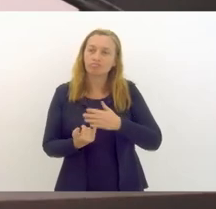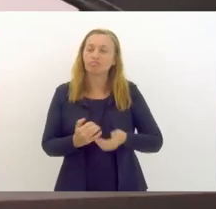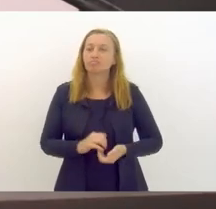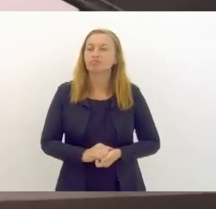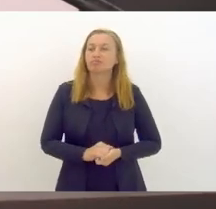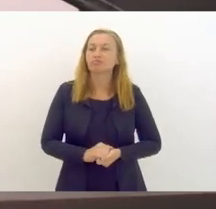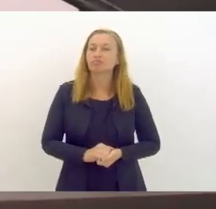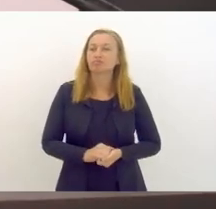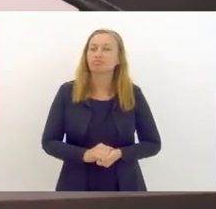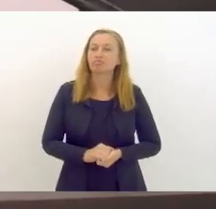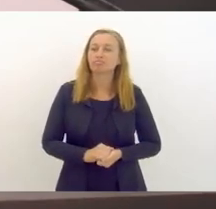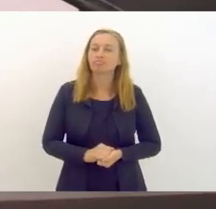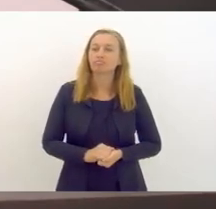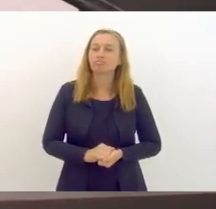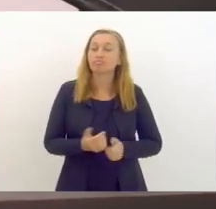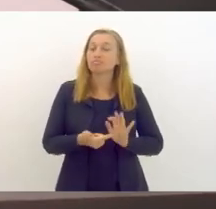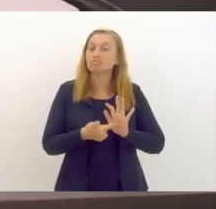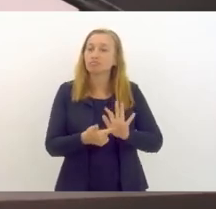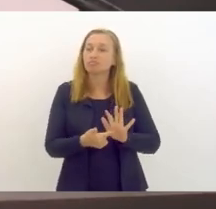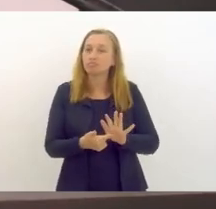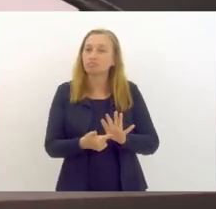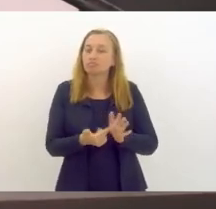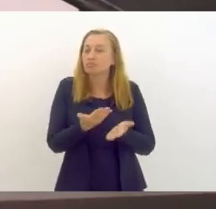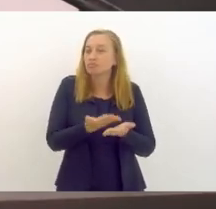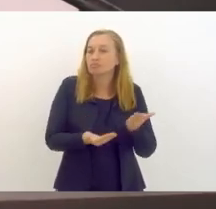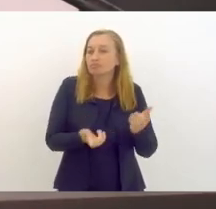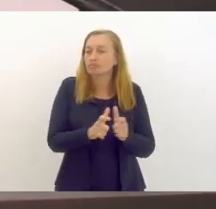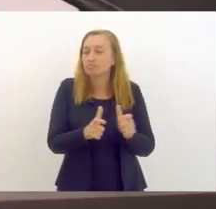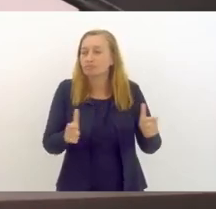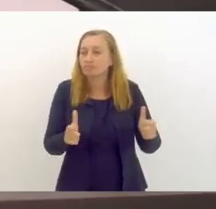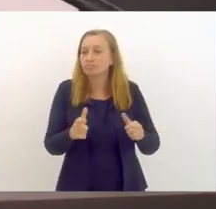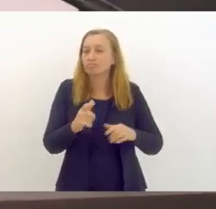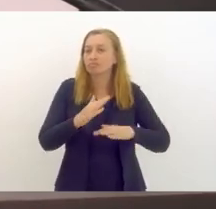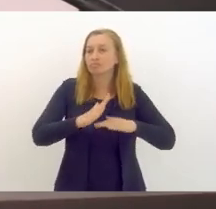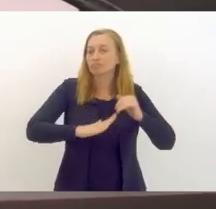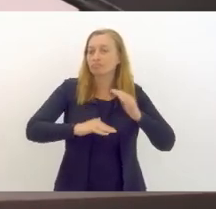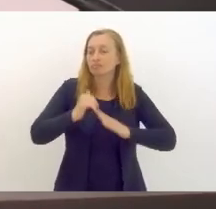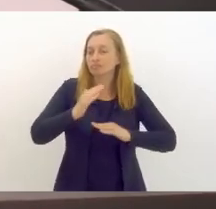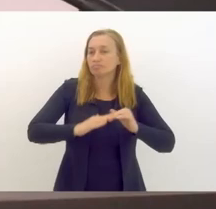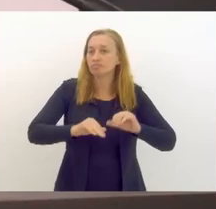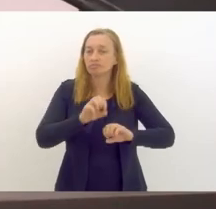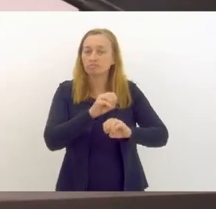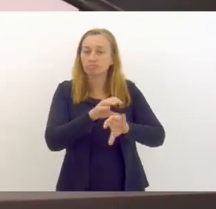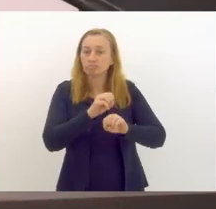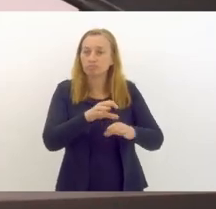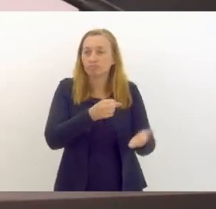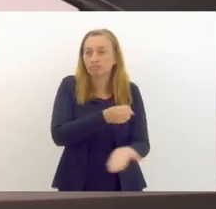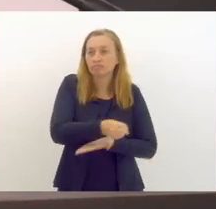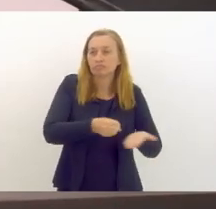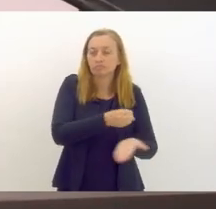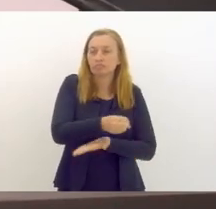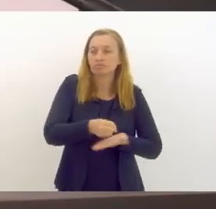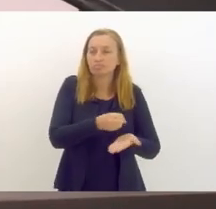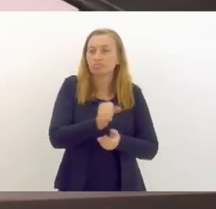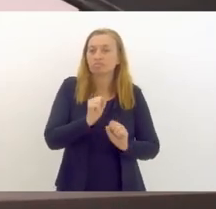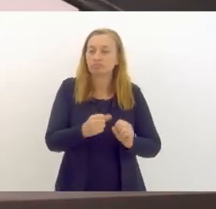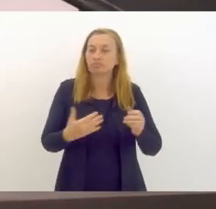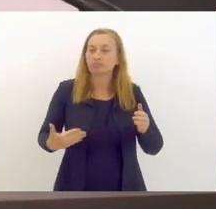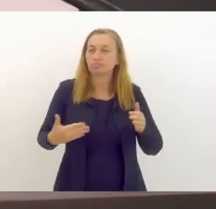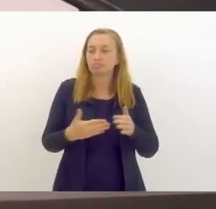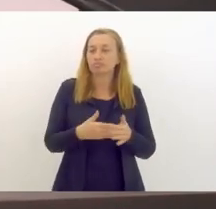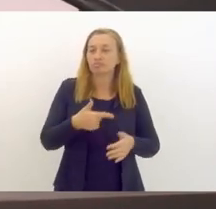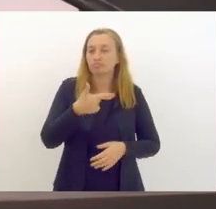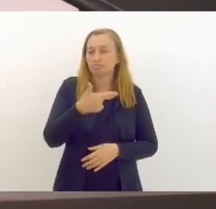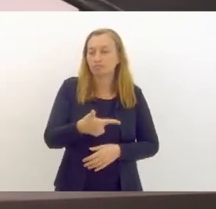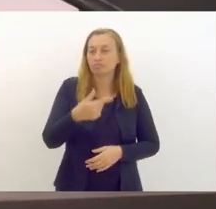exemplo, mostra um déficit de profissionais da educação básica que poderá chegar até